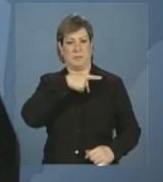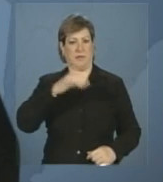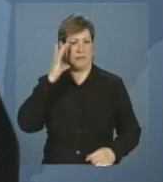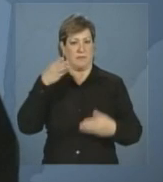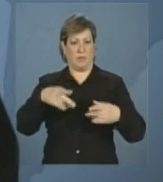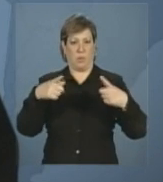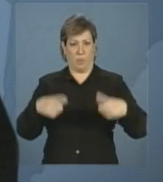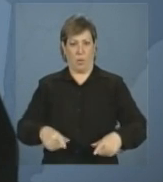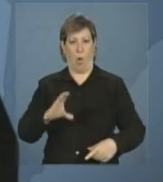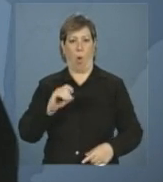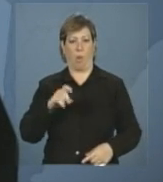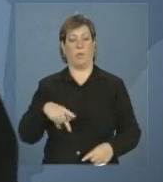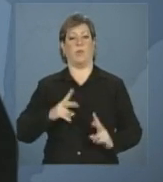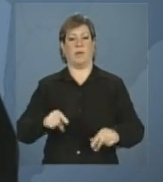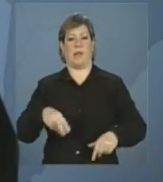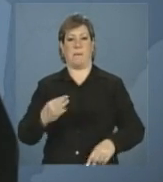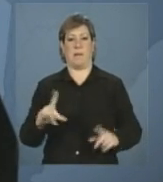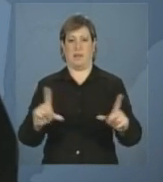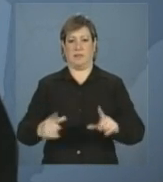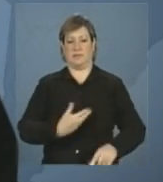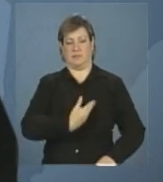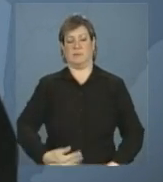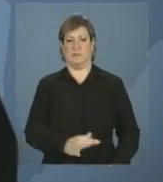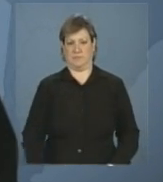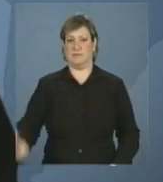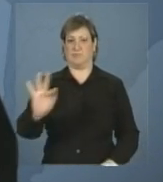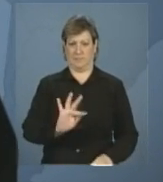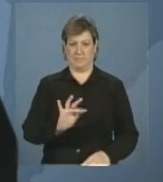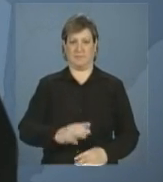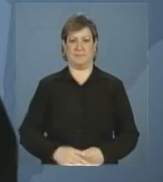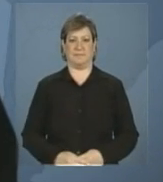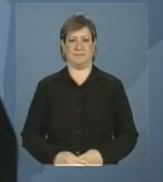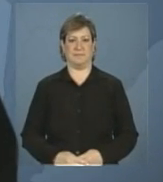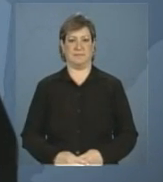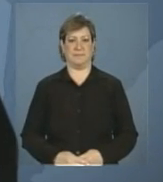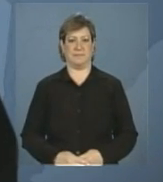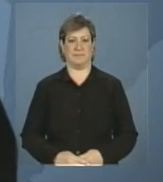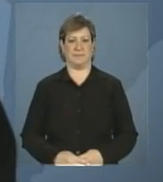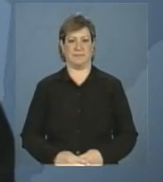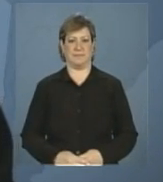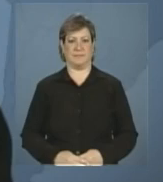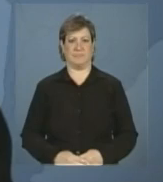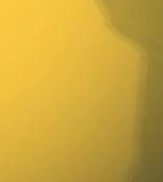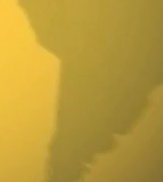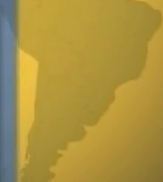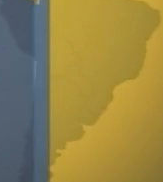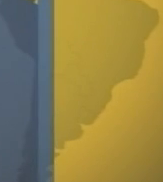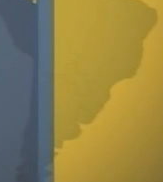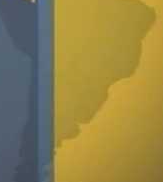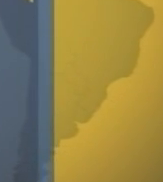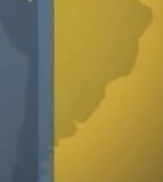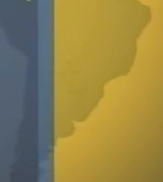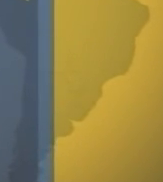Dilma Rousseff à Colômbia. Continue com a gente, NBR, a TV do Governo Federal.